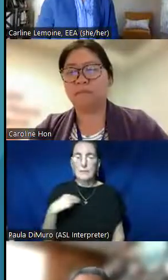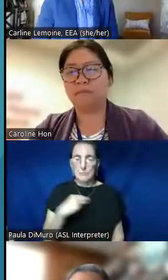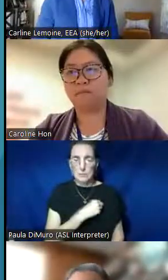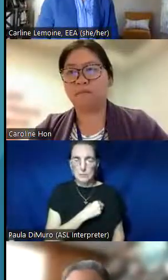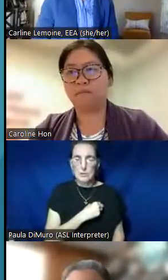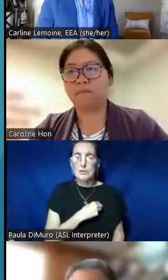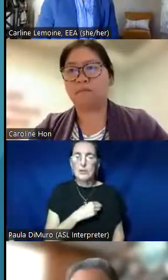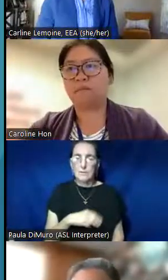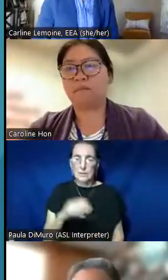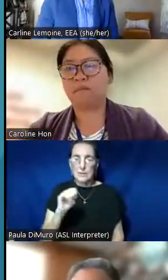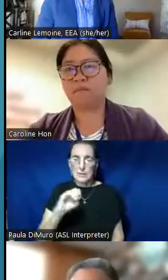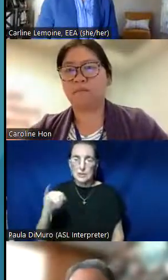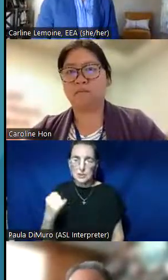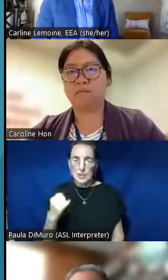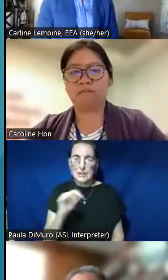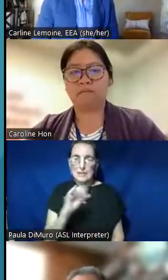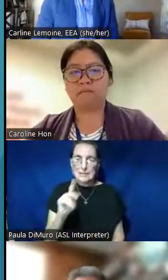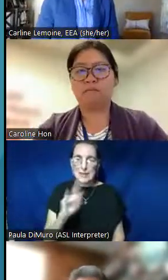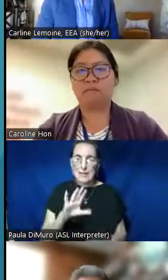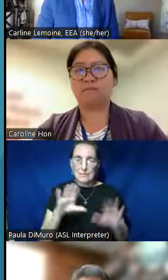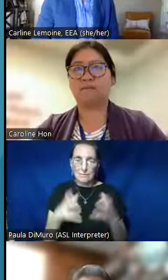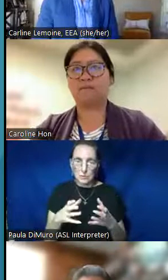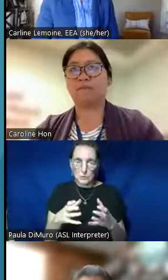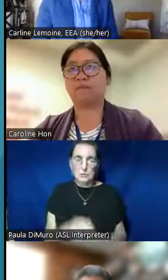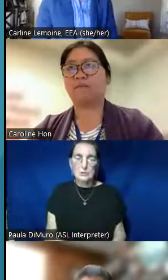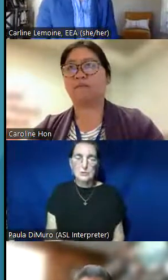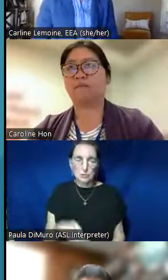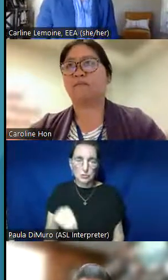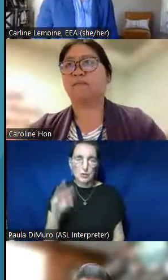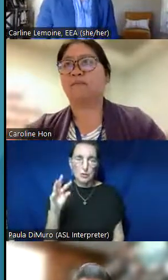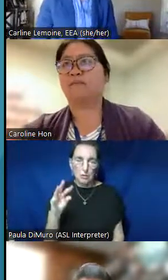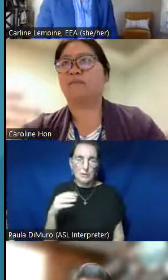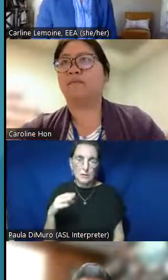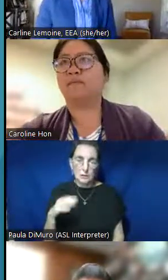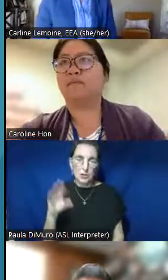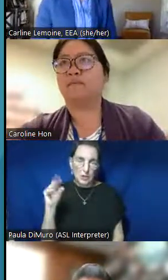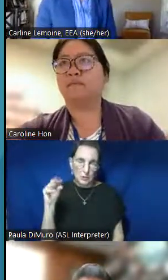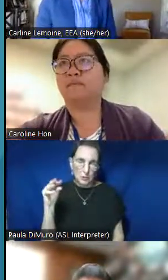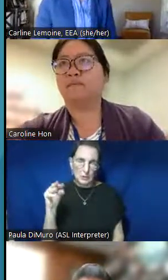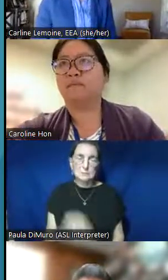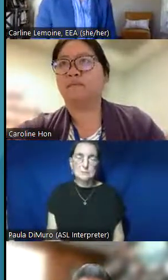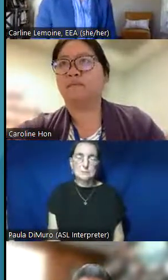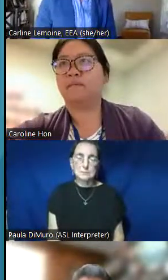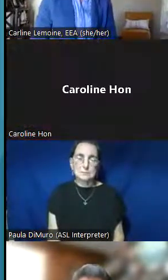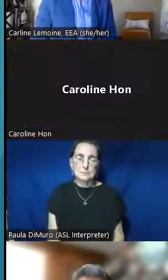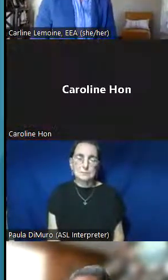E para membros de EJ Task Force, desliga essas câmeras.